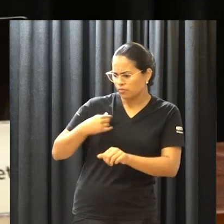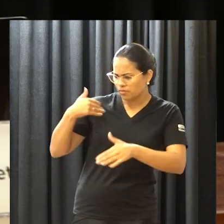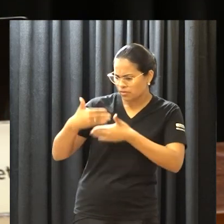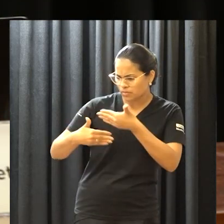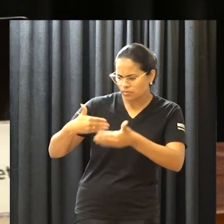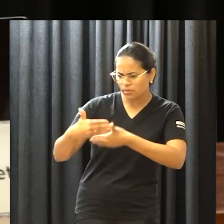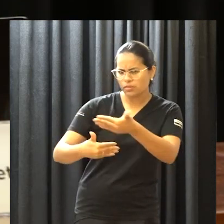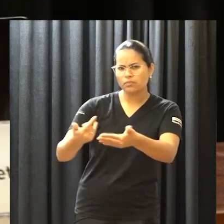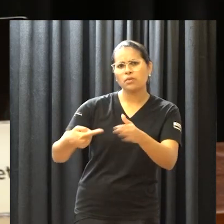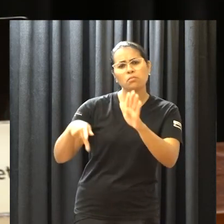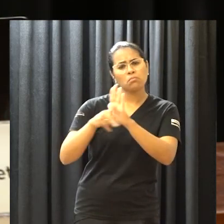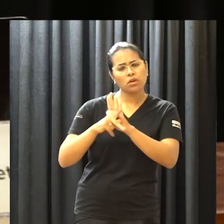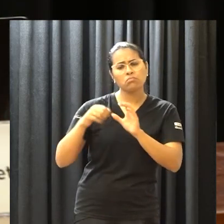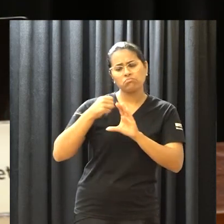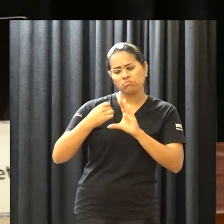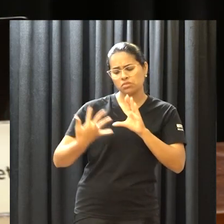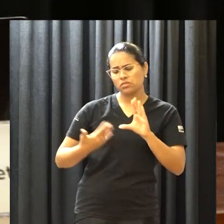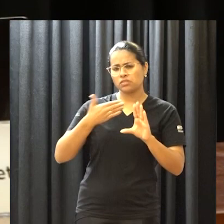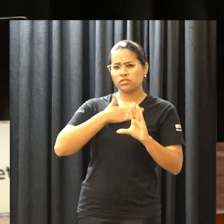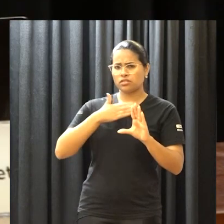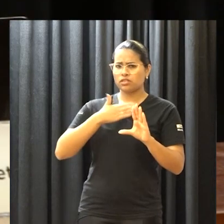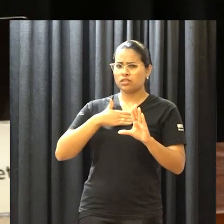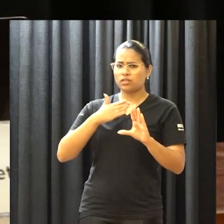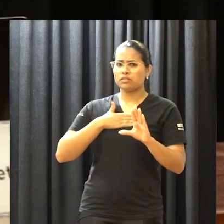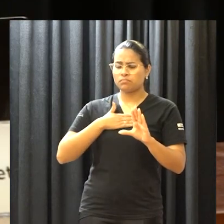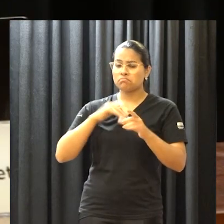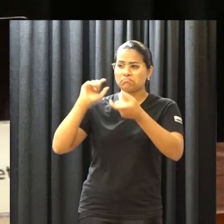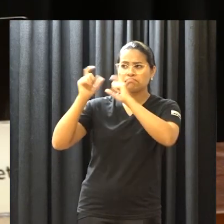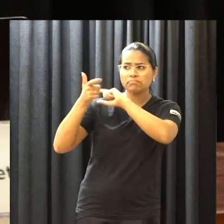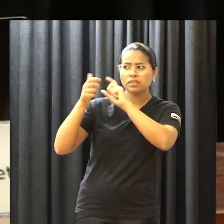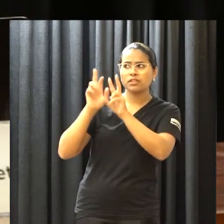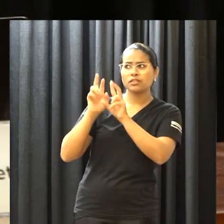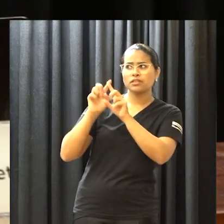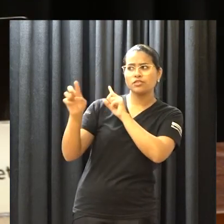conta das minhas características de pessoa neurodivergente.